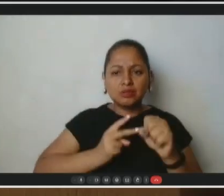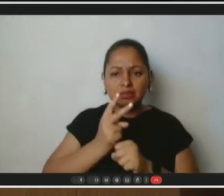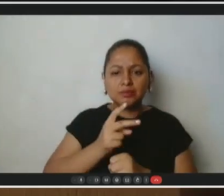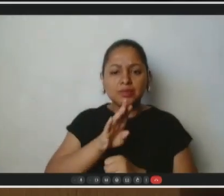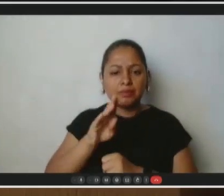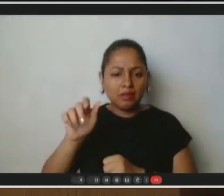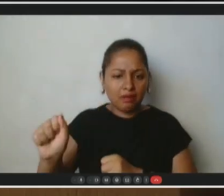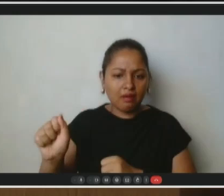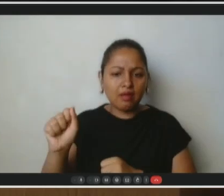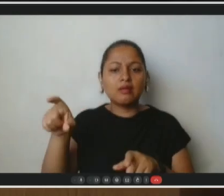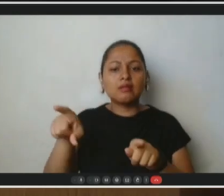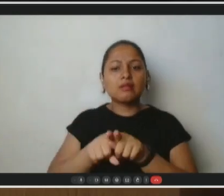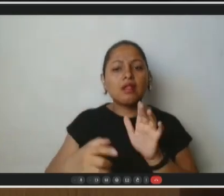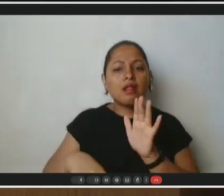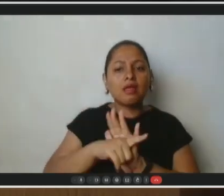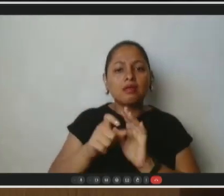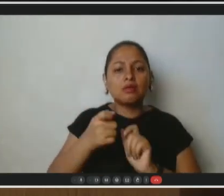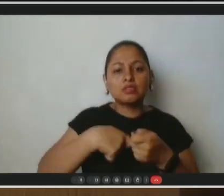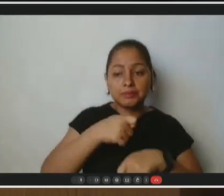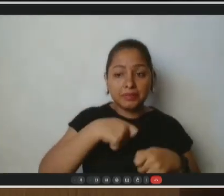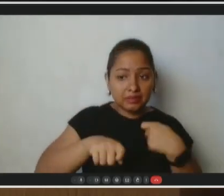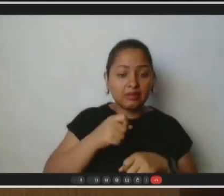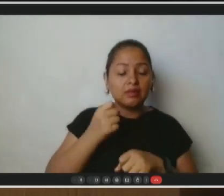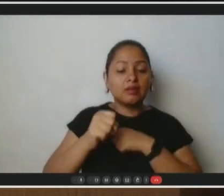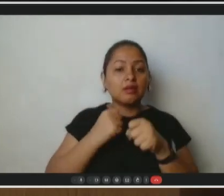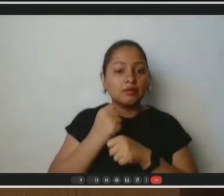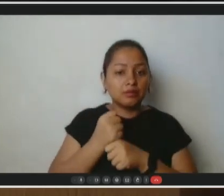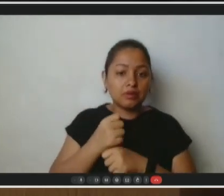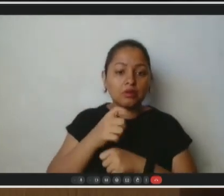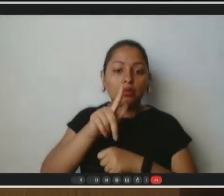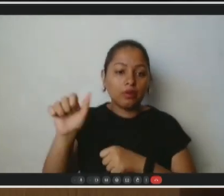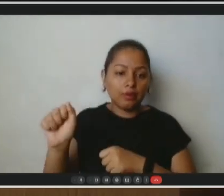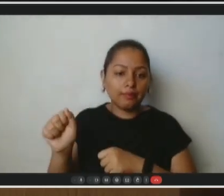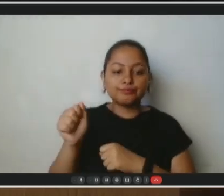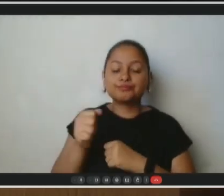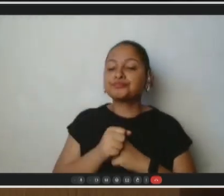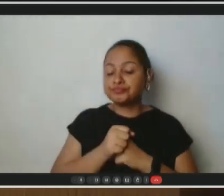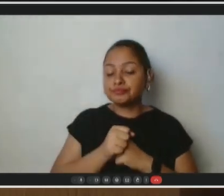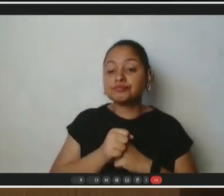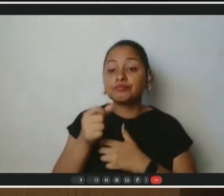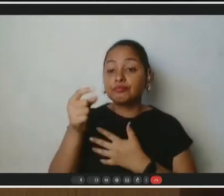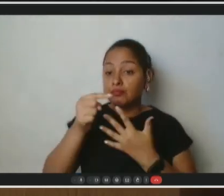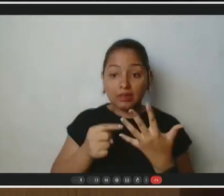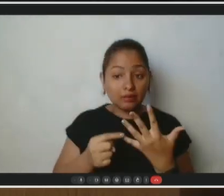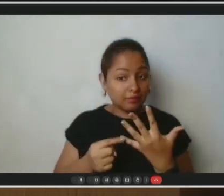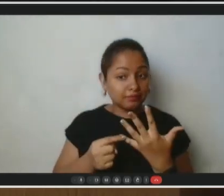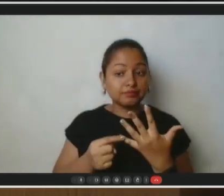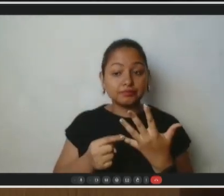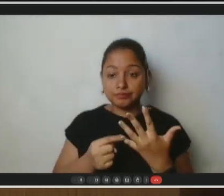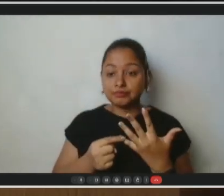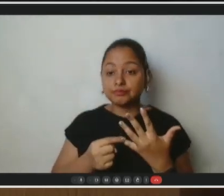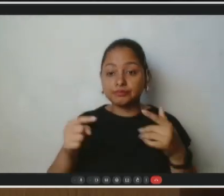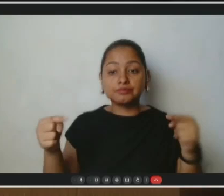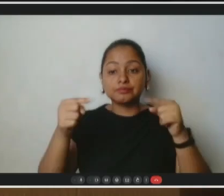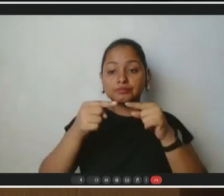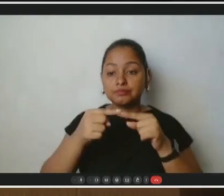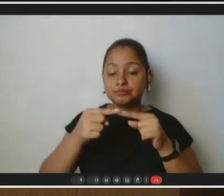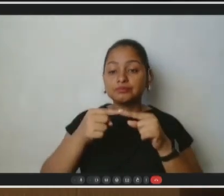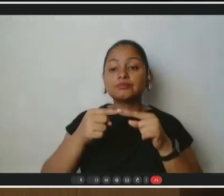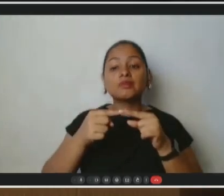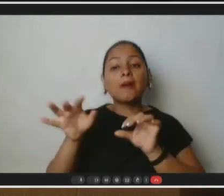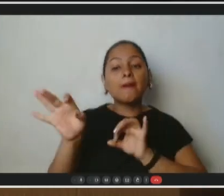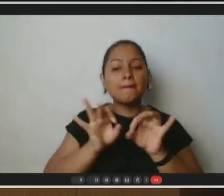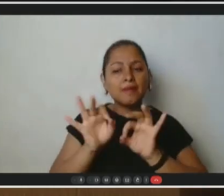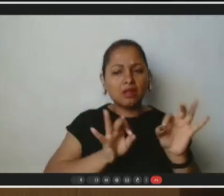Lei Orçamentária Anual, a LOA. Esses instrumentos formam um ciclo de planejamento